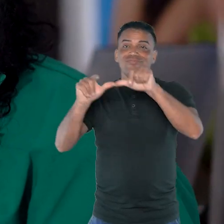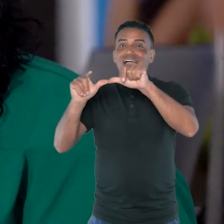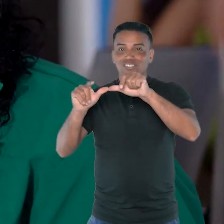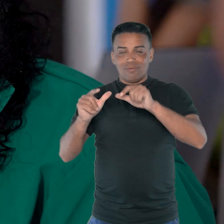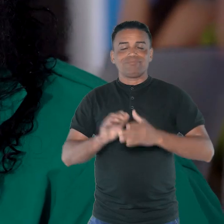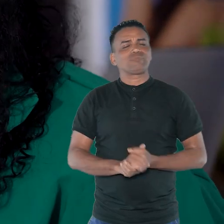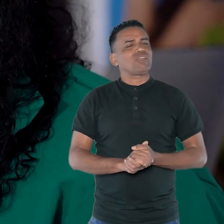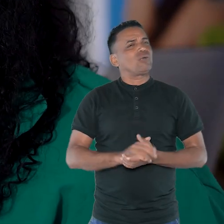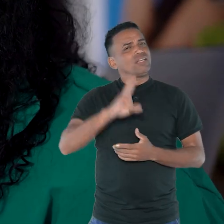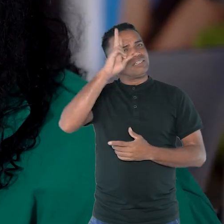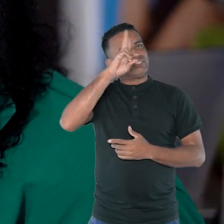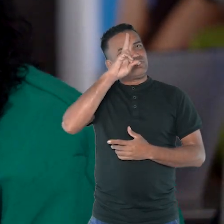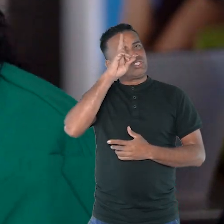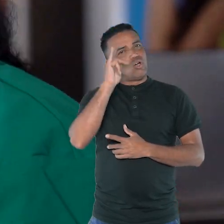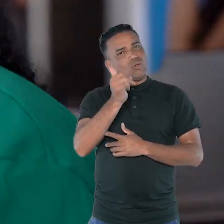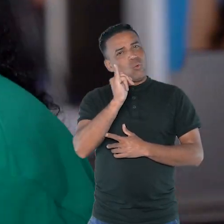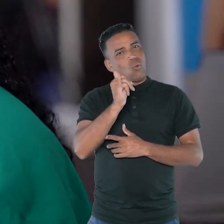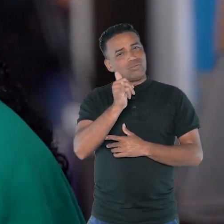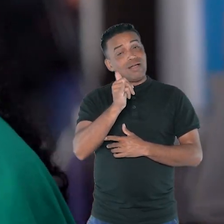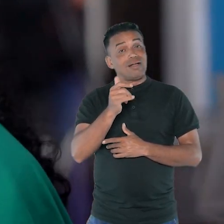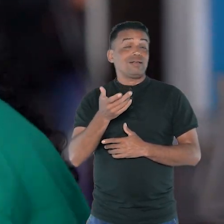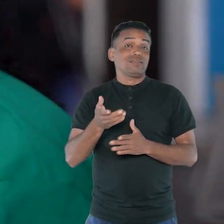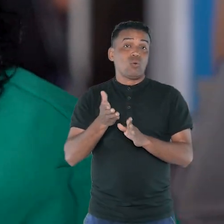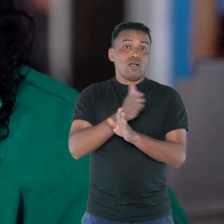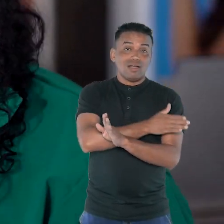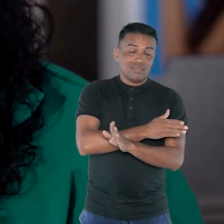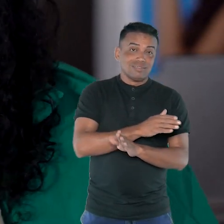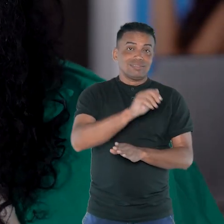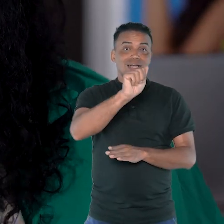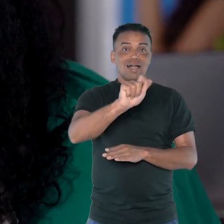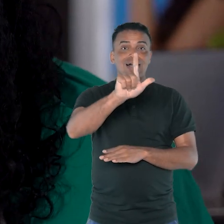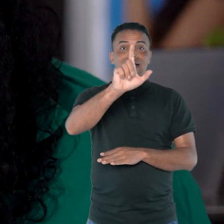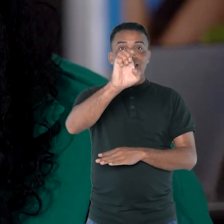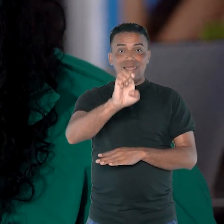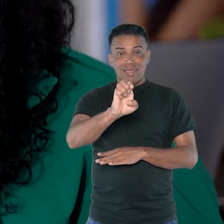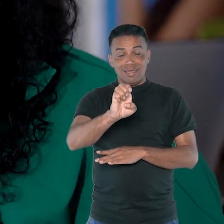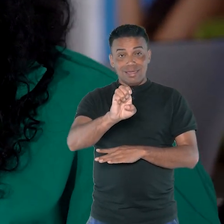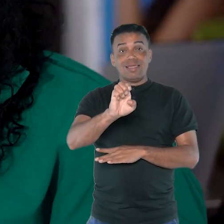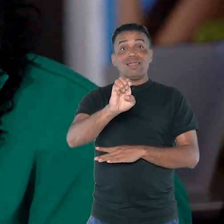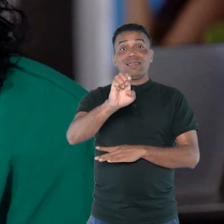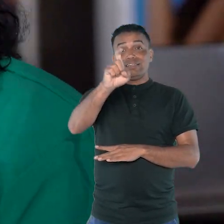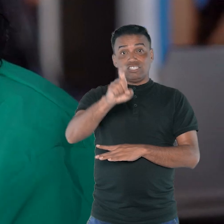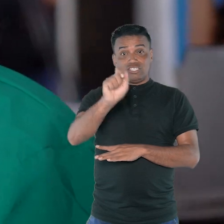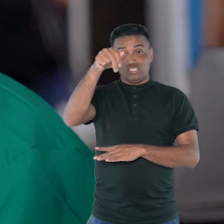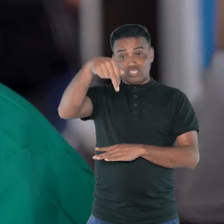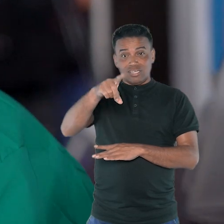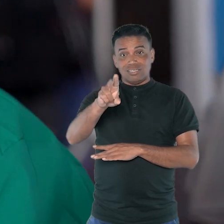queria te contar uma historinha. Antes do Alexandre, que a gente chama de Xandim, né,